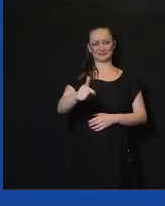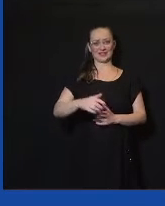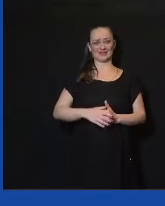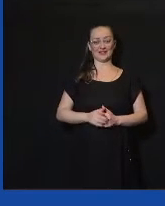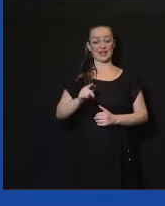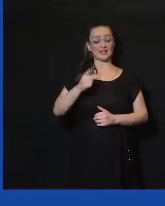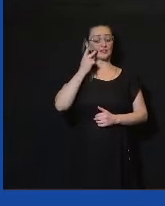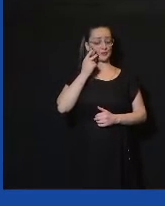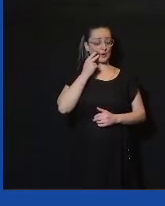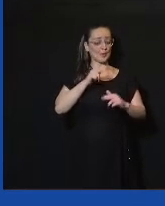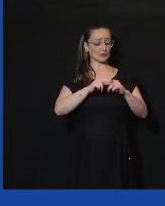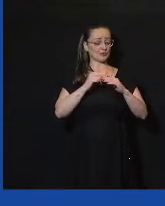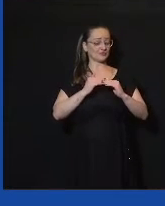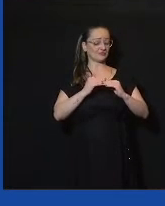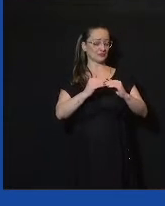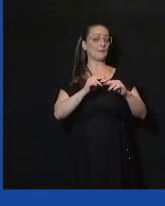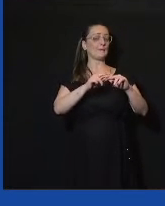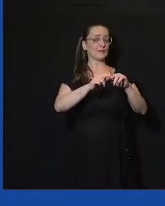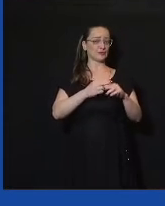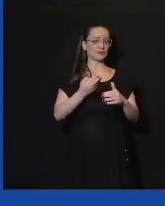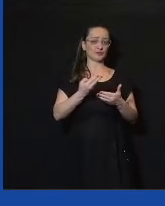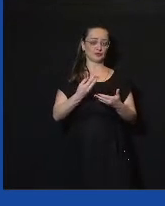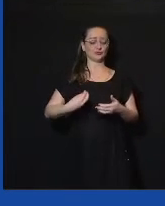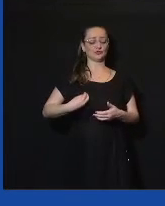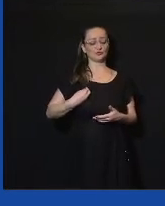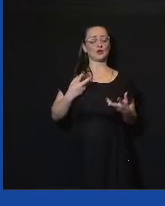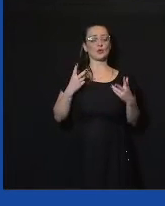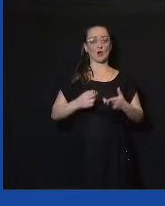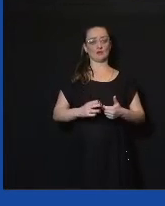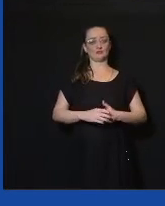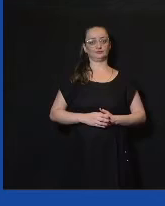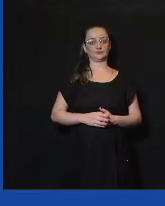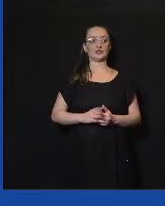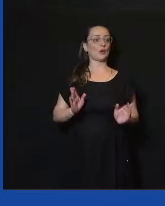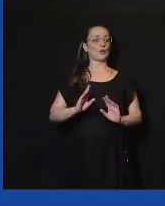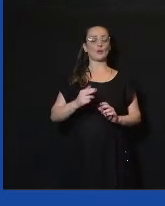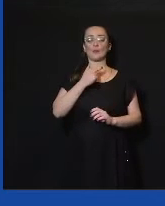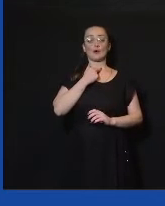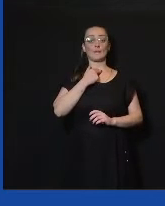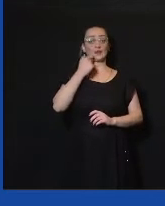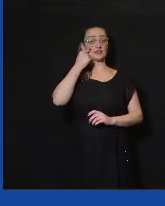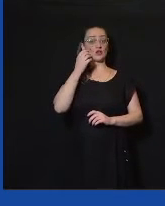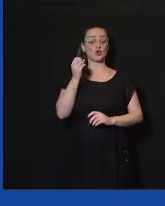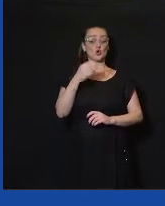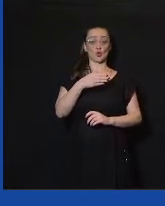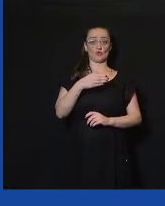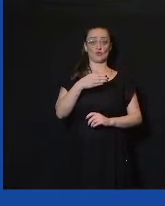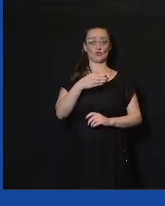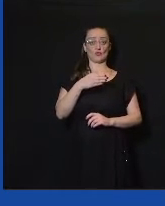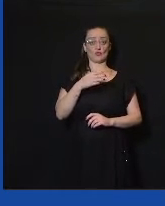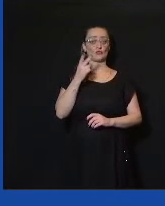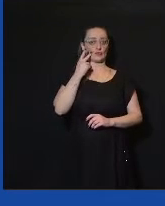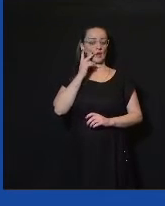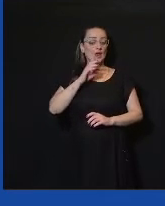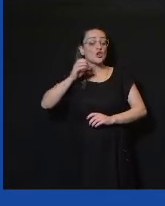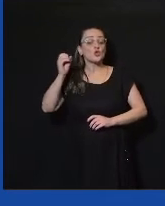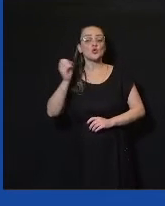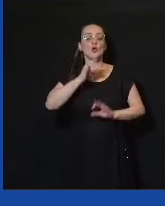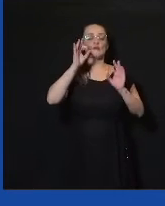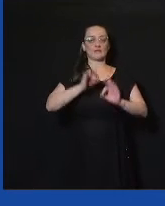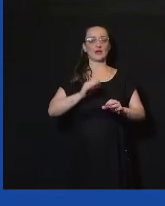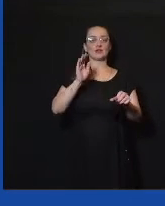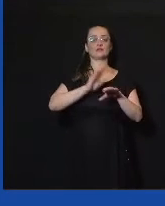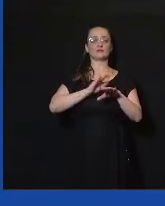nos levou onde nós estamos agora. Então, a gente não tem que pensar no novo normal, a gente tem que pensar num novo, no refazer,